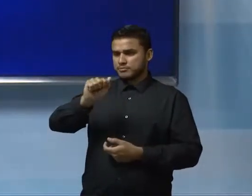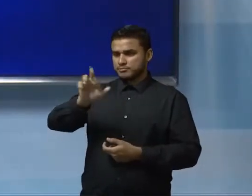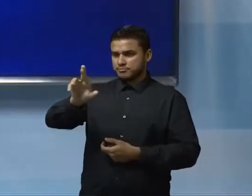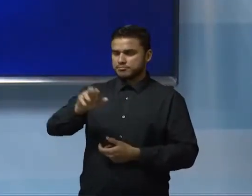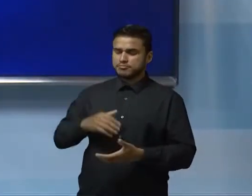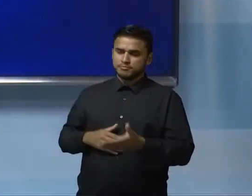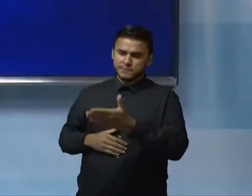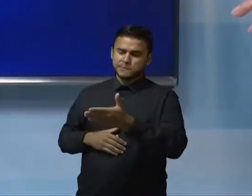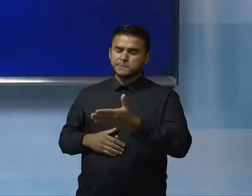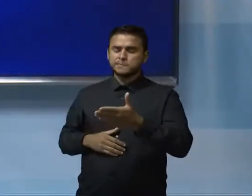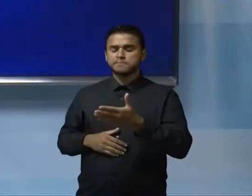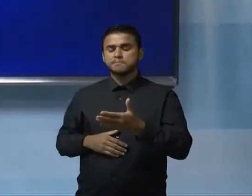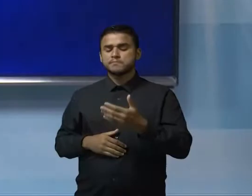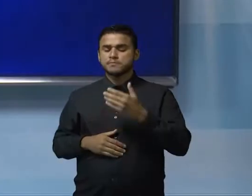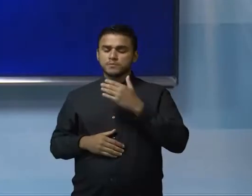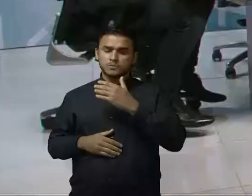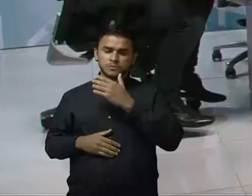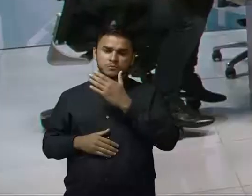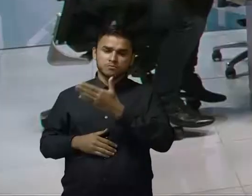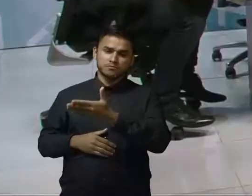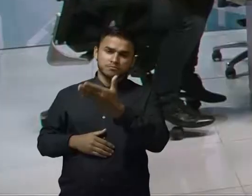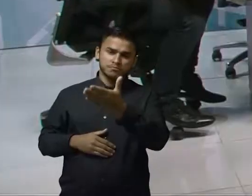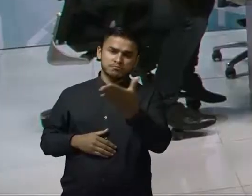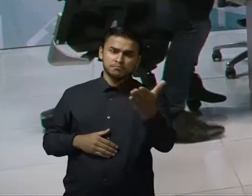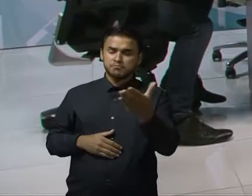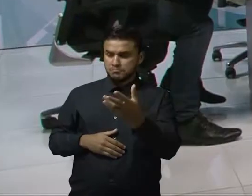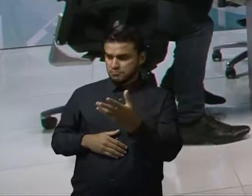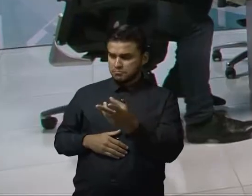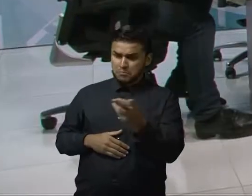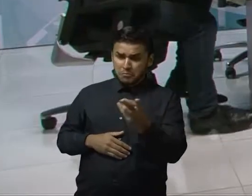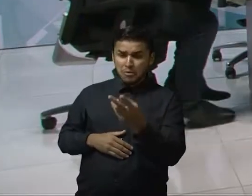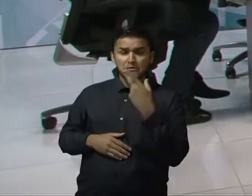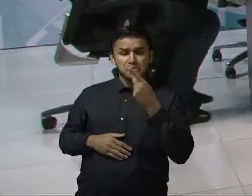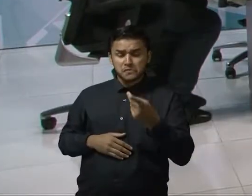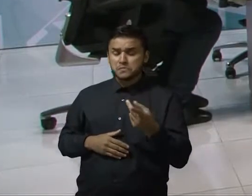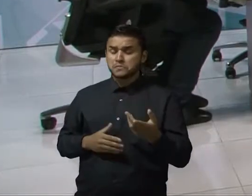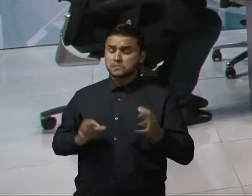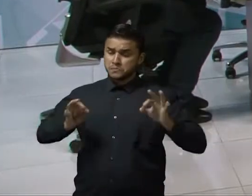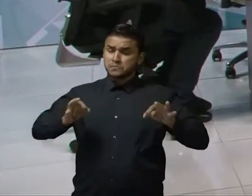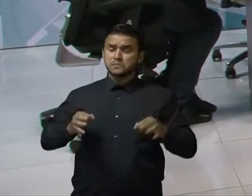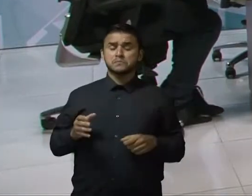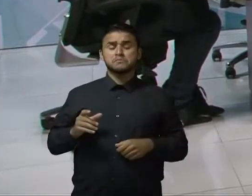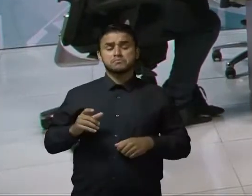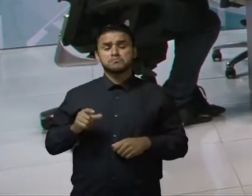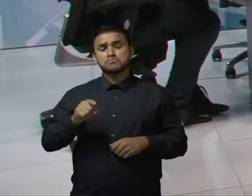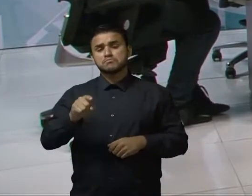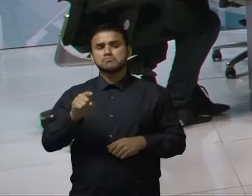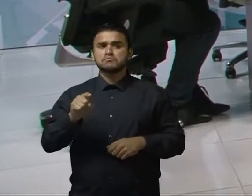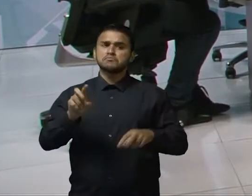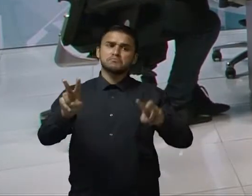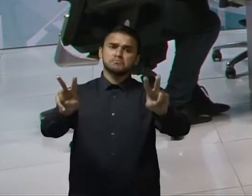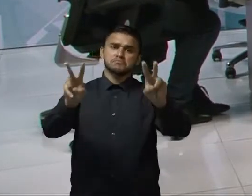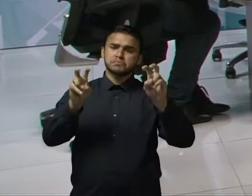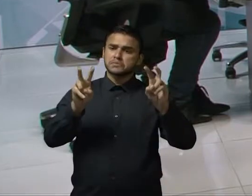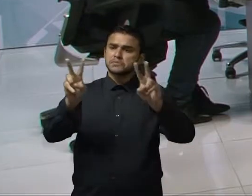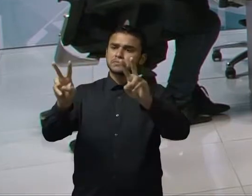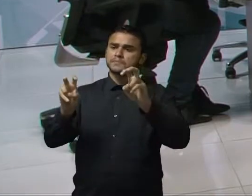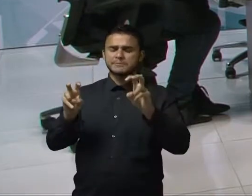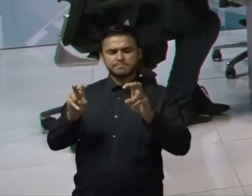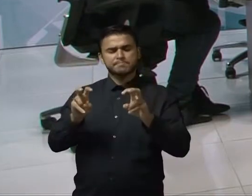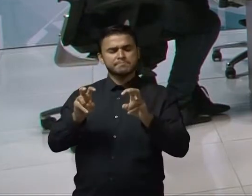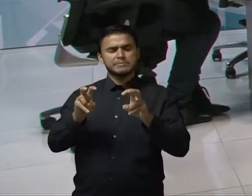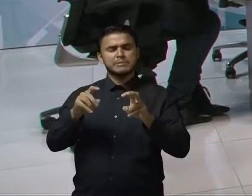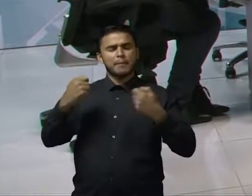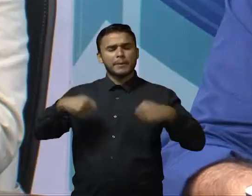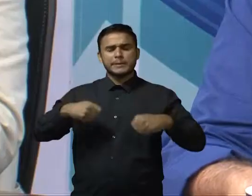os dois, o Edmar e o Cláudio, trouxeram aqui uma questão que me parece extremamente importante a gente